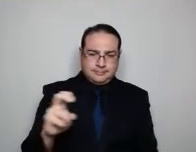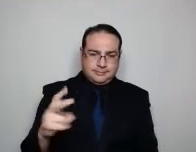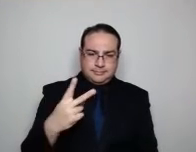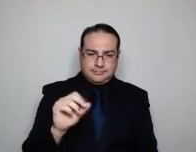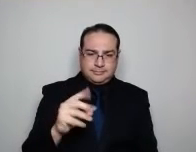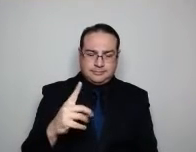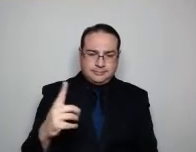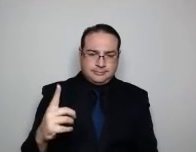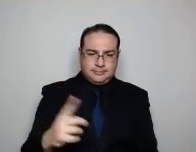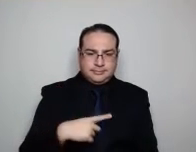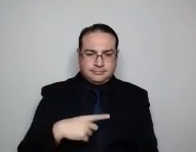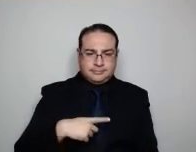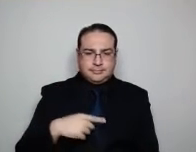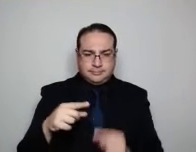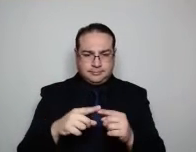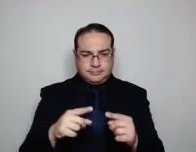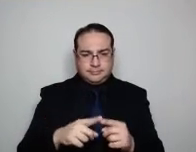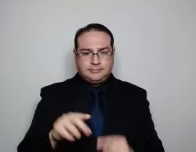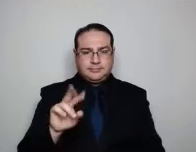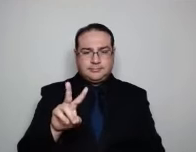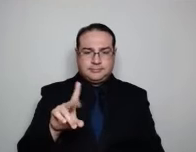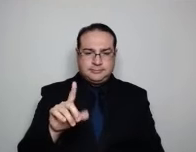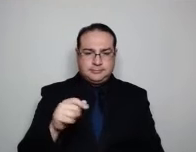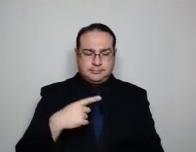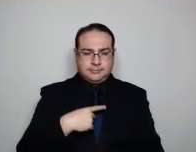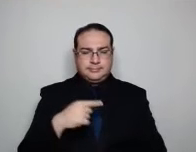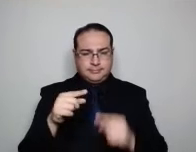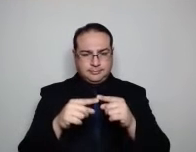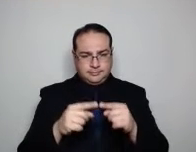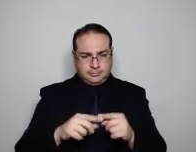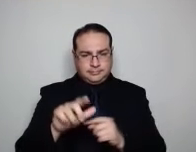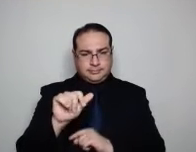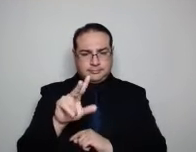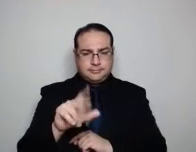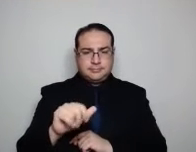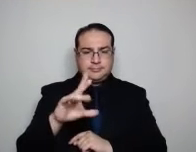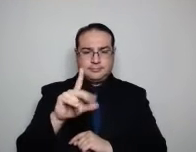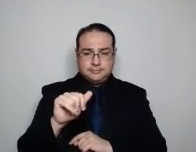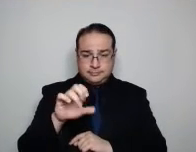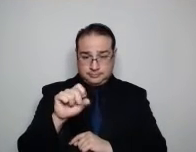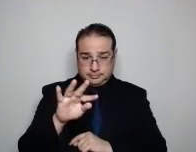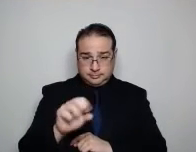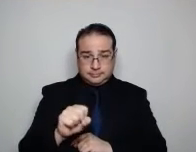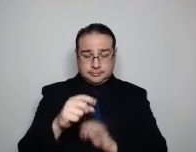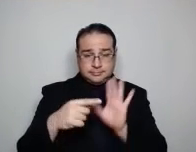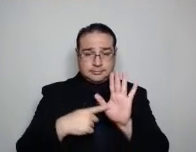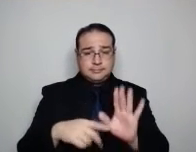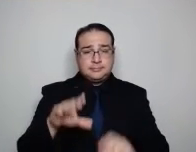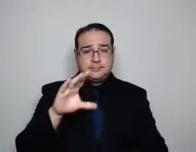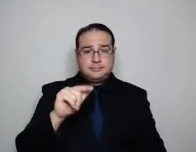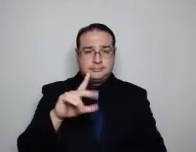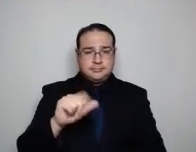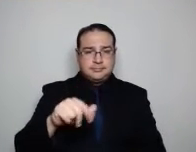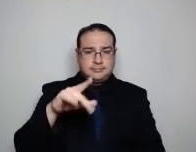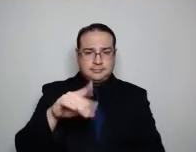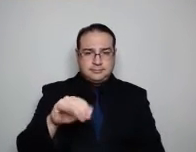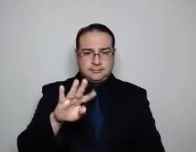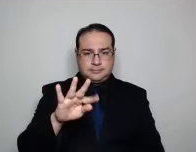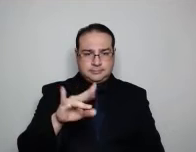08-00559-56-2021. Agravante apivida e agravada Carmelita Santos de Macedo. Doutora Cibele Mendes Batista está